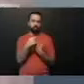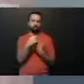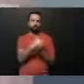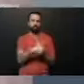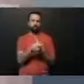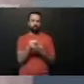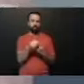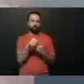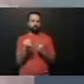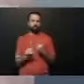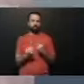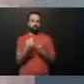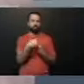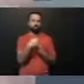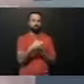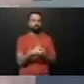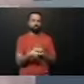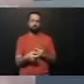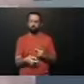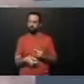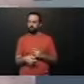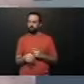bananas,